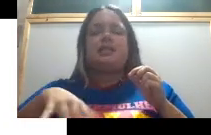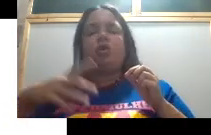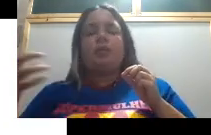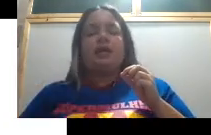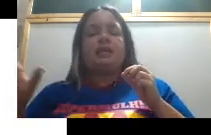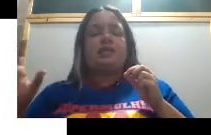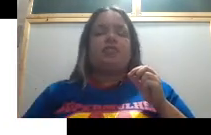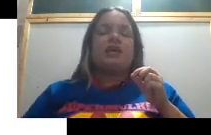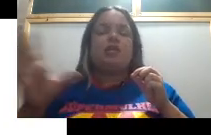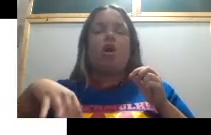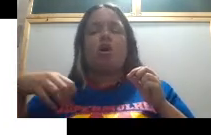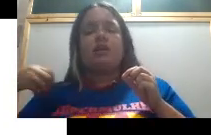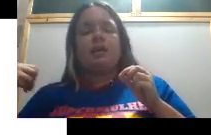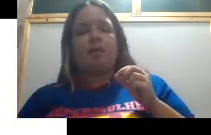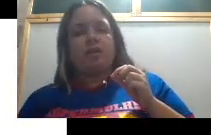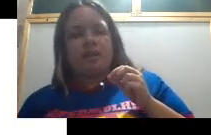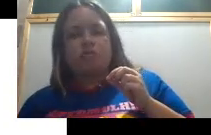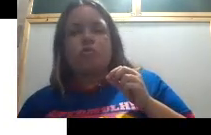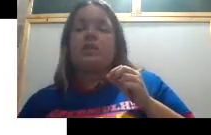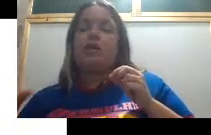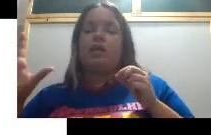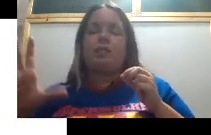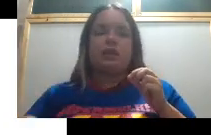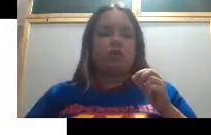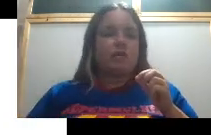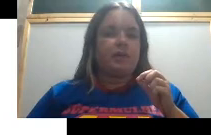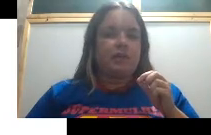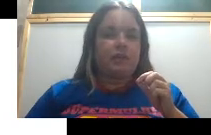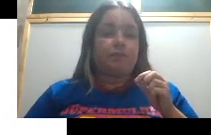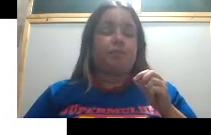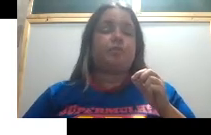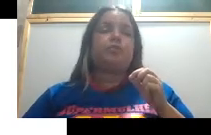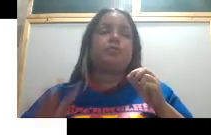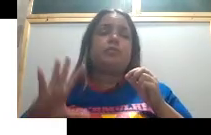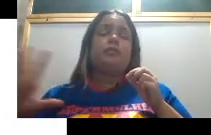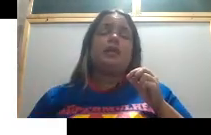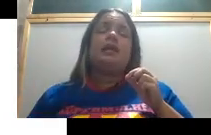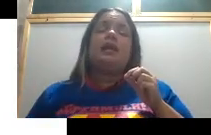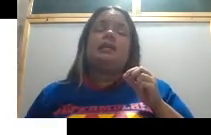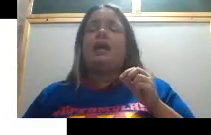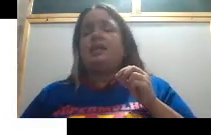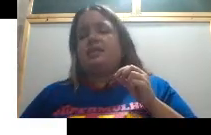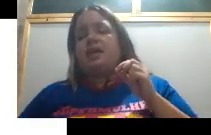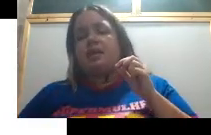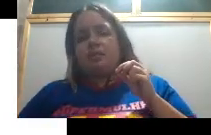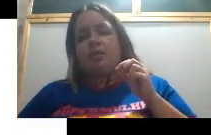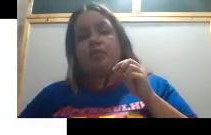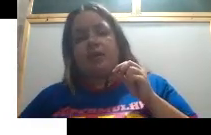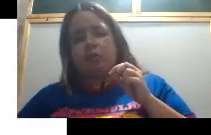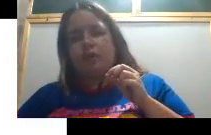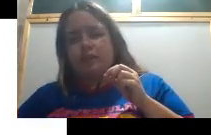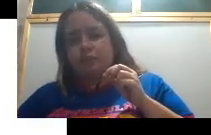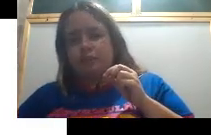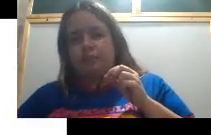e esse nome aí essa frase Ordem e Progresso que é o lema da nossa bandeira nada de